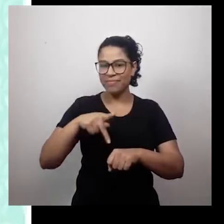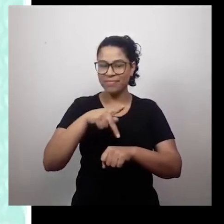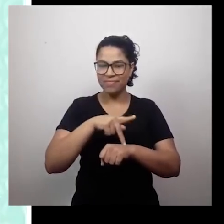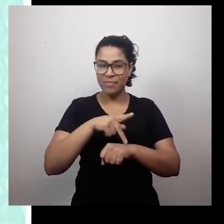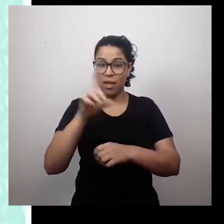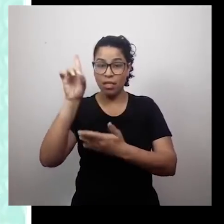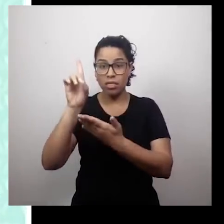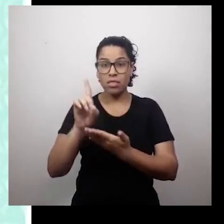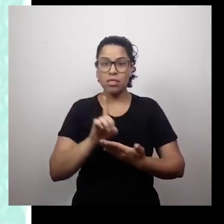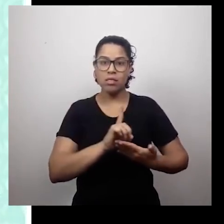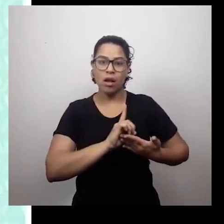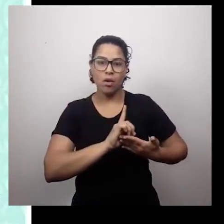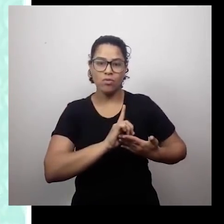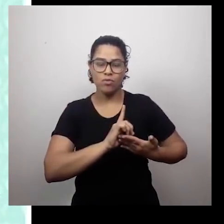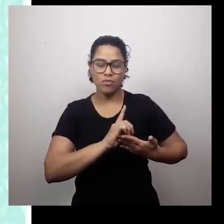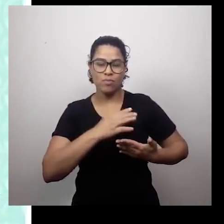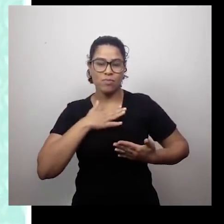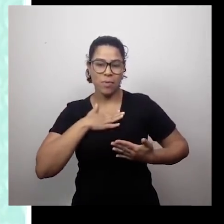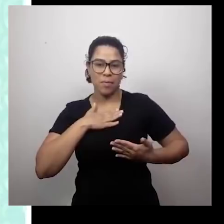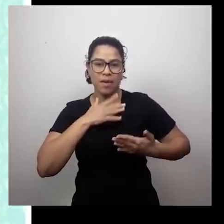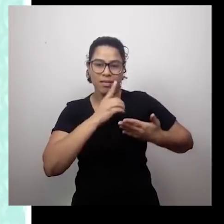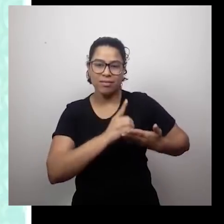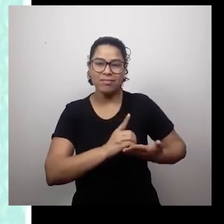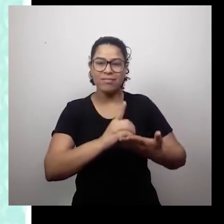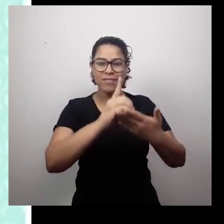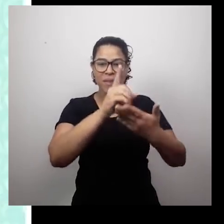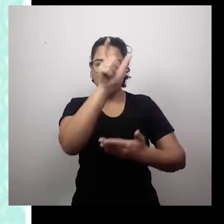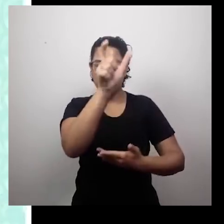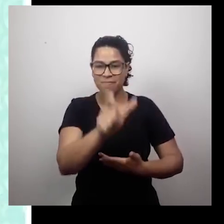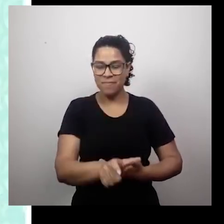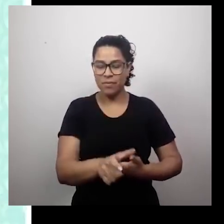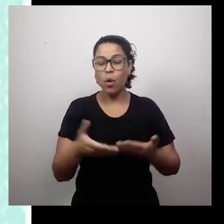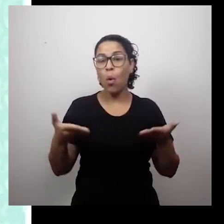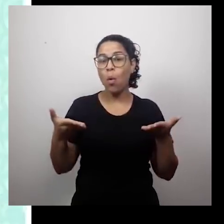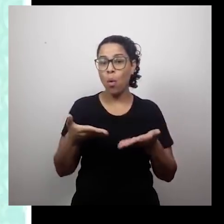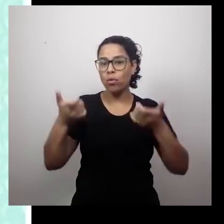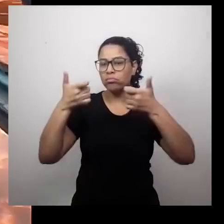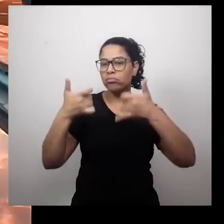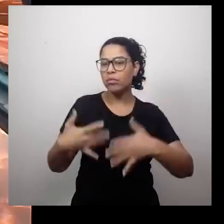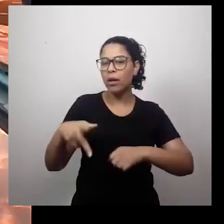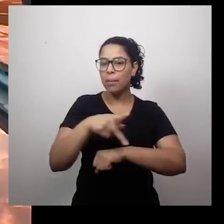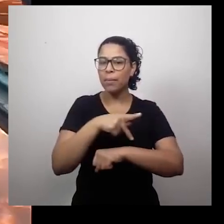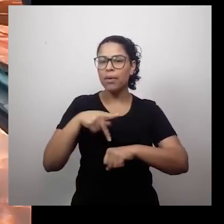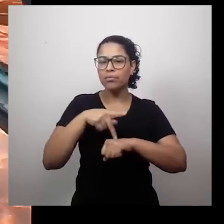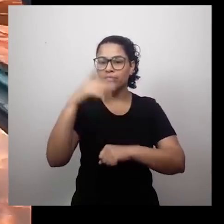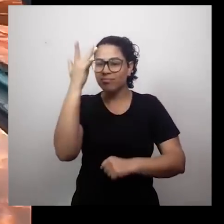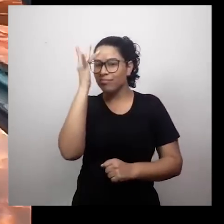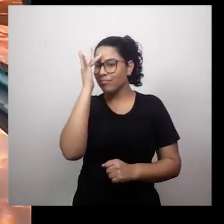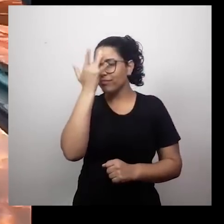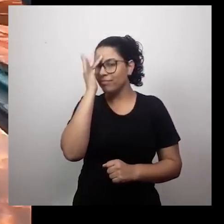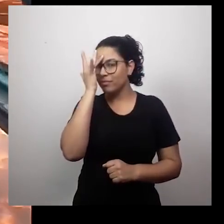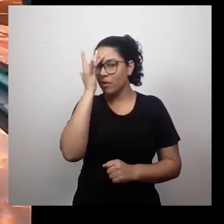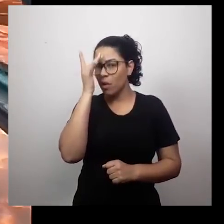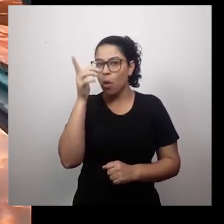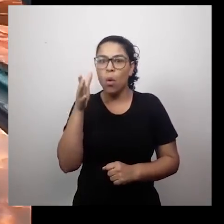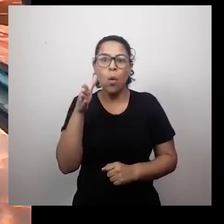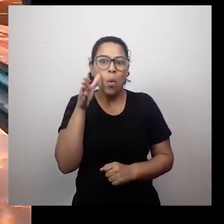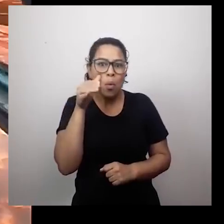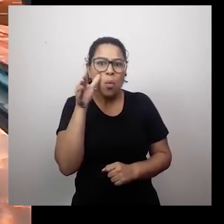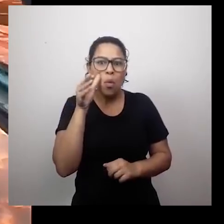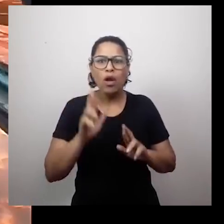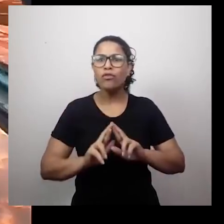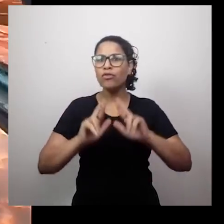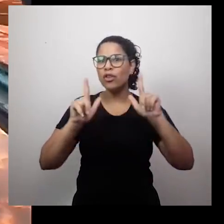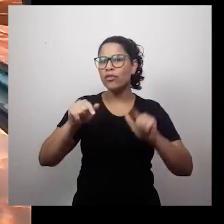habita em você. É isso mesmo. Hoje nós vamos falar um pouco sobre a Índia, um país muito curioso e